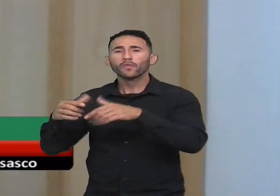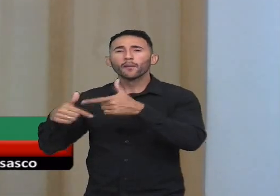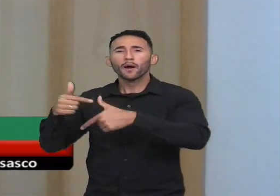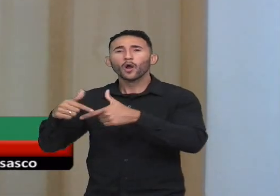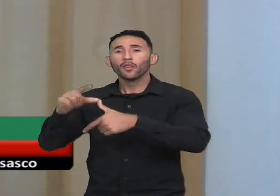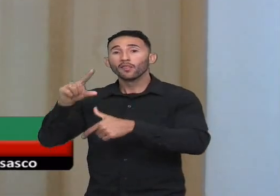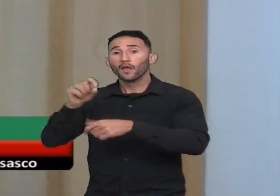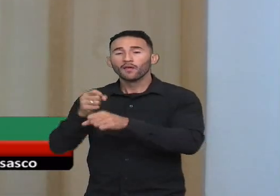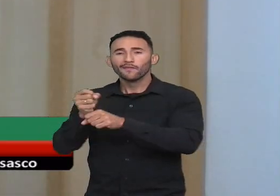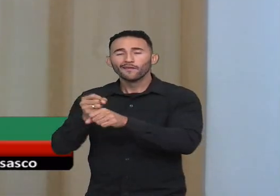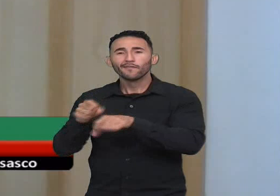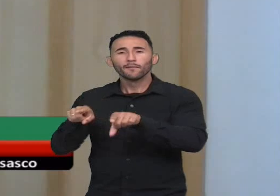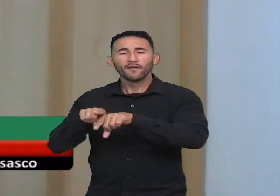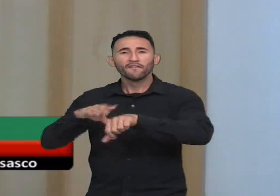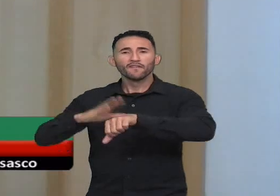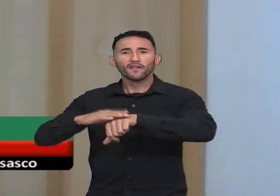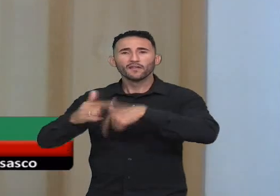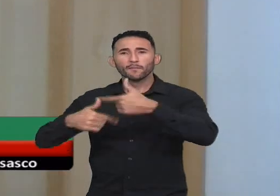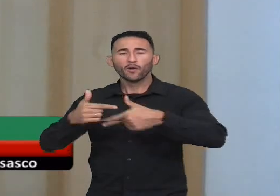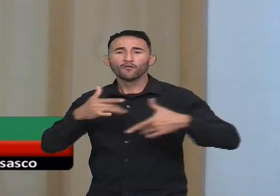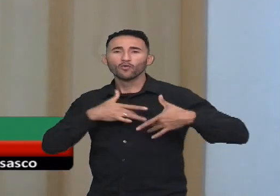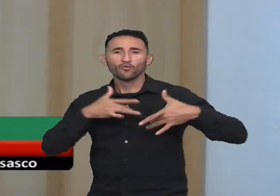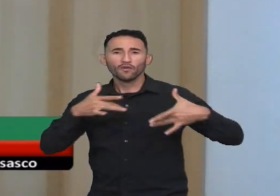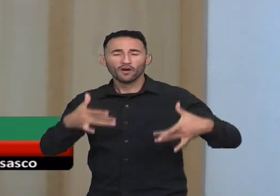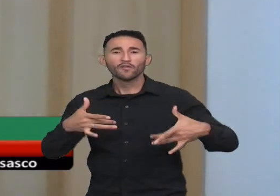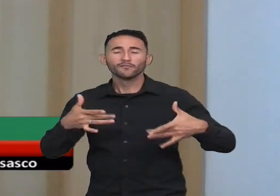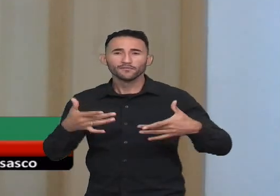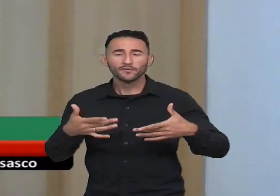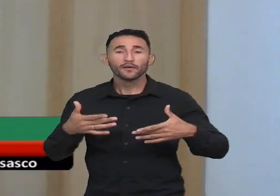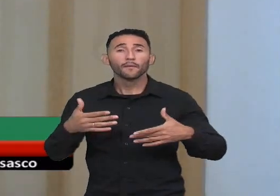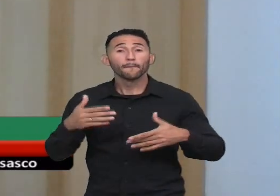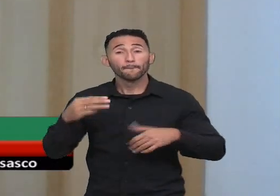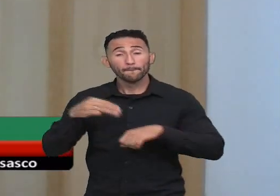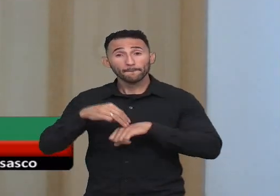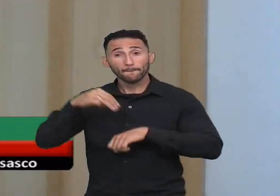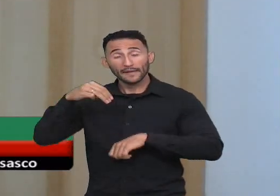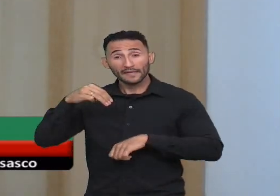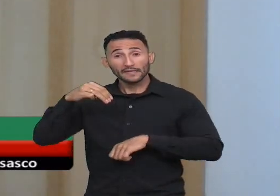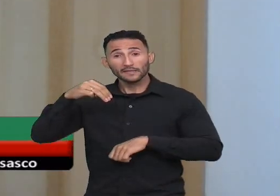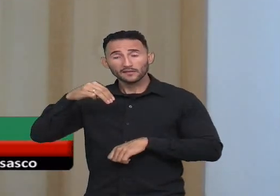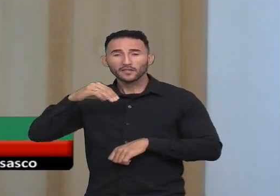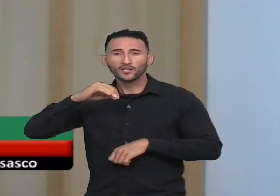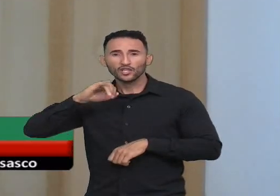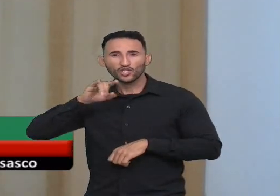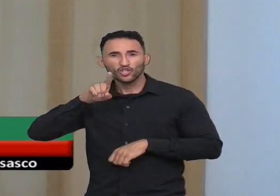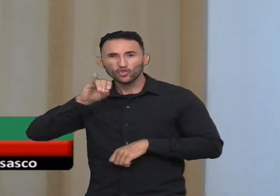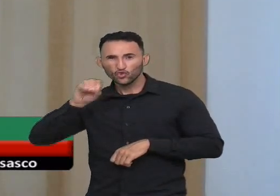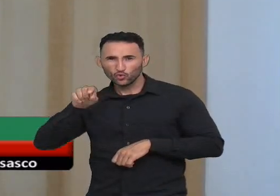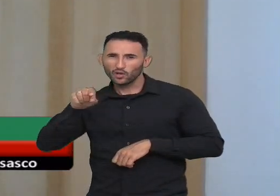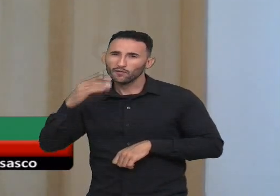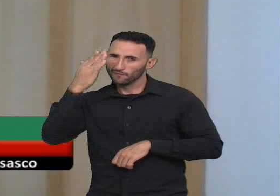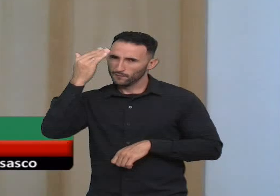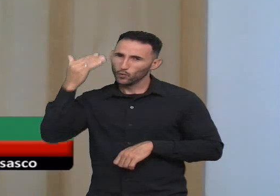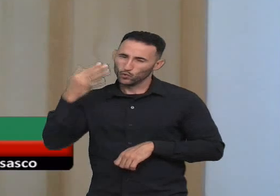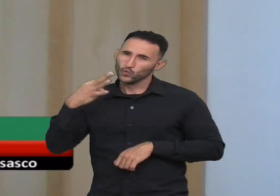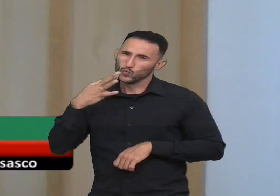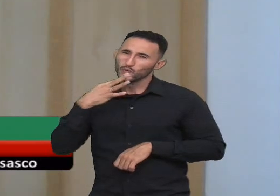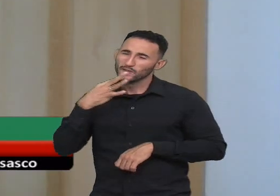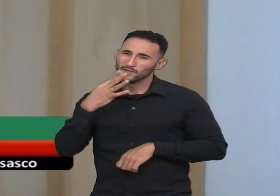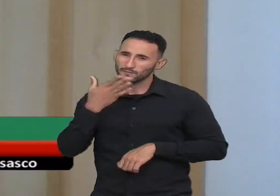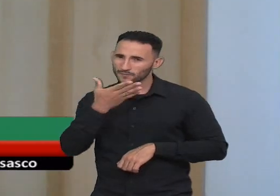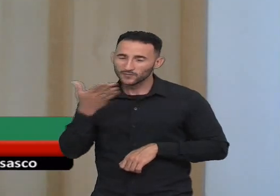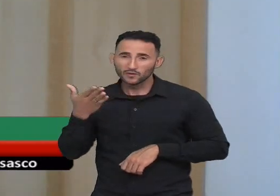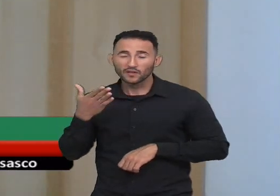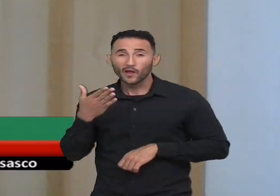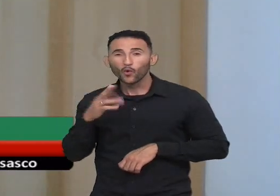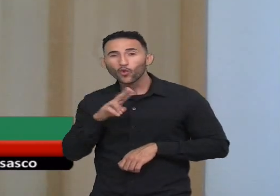anos. Também realizou trabalhos voluntários nas comunidades. O mestre Índio, como é popularmente conhecido, é o